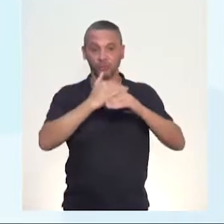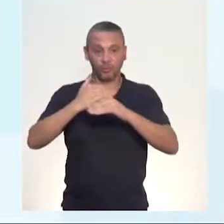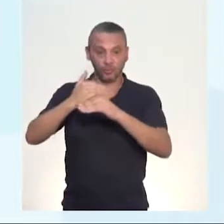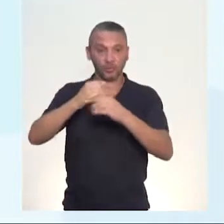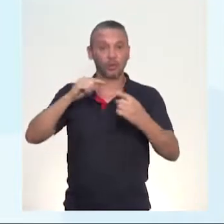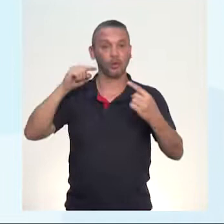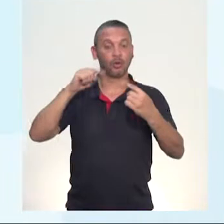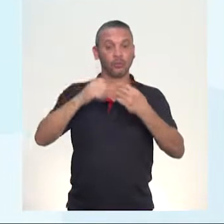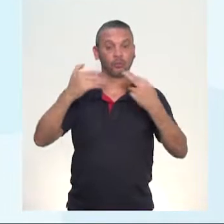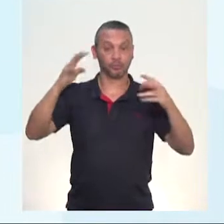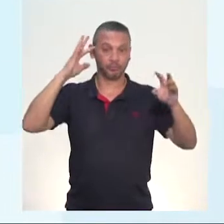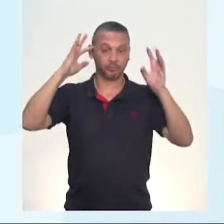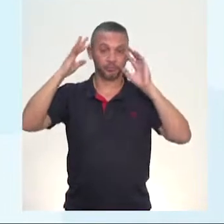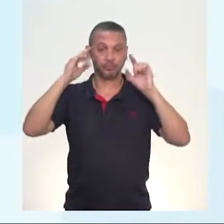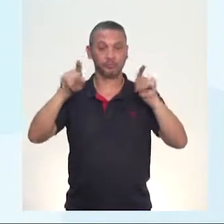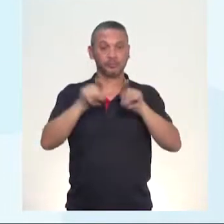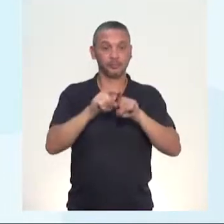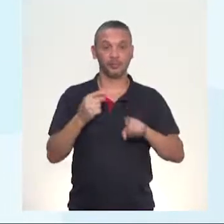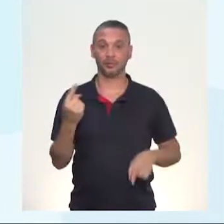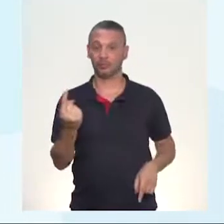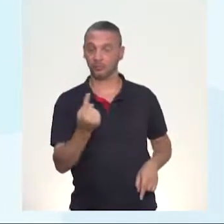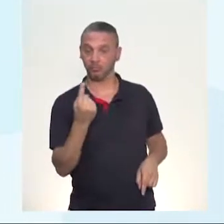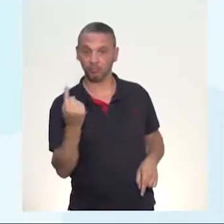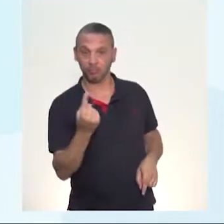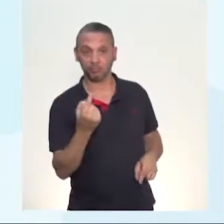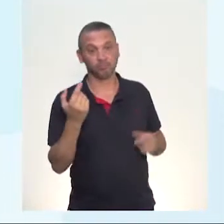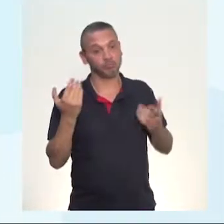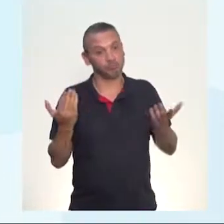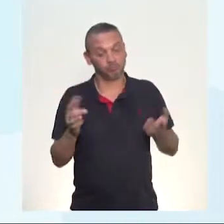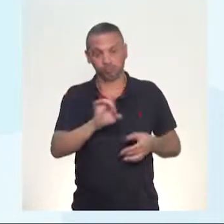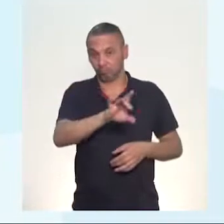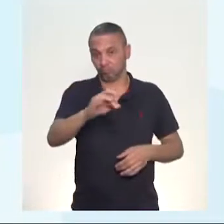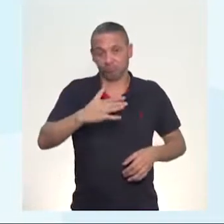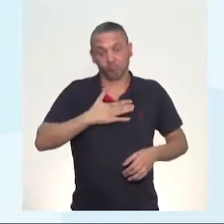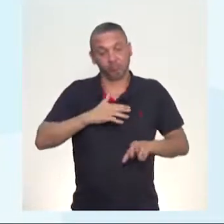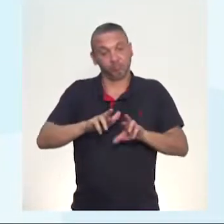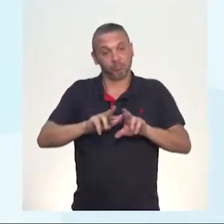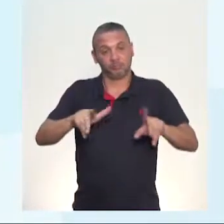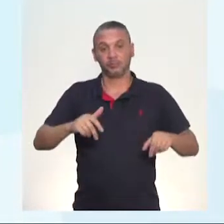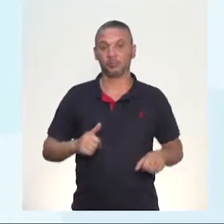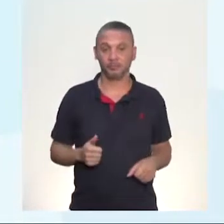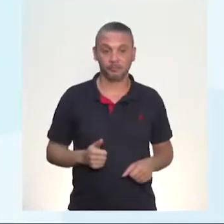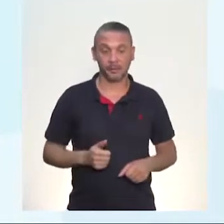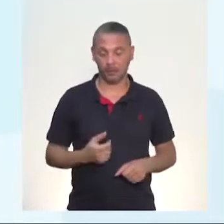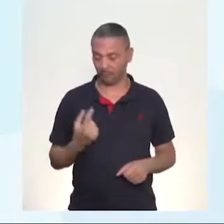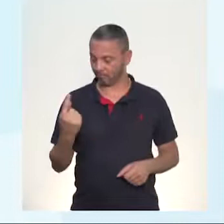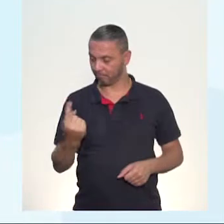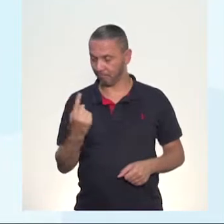por analogias, que ele é individualizador. Então, essa questão da